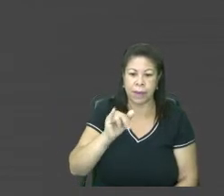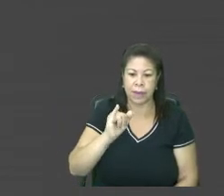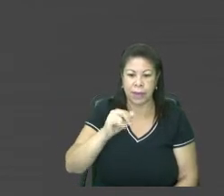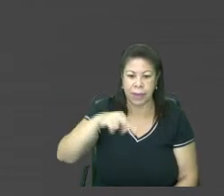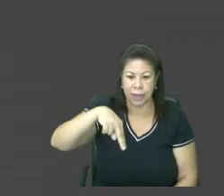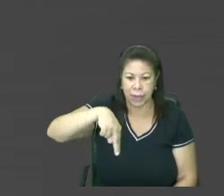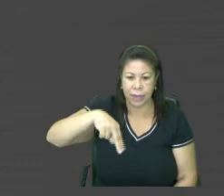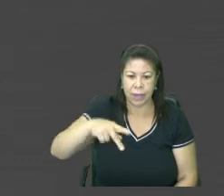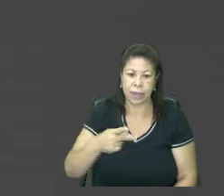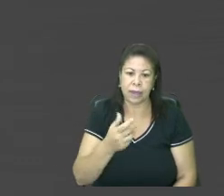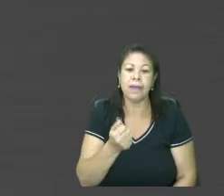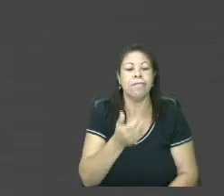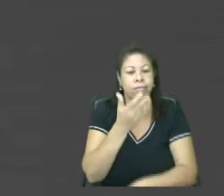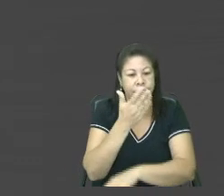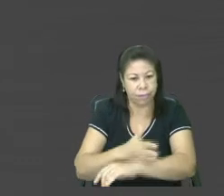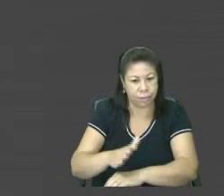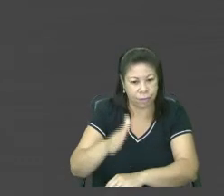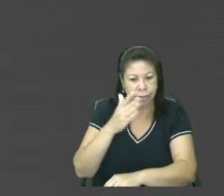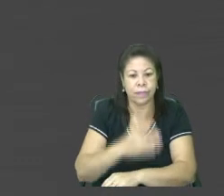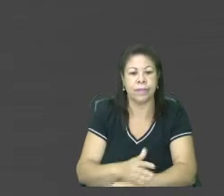capacitação.